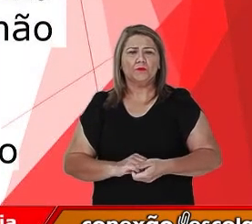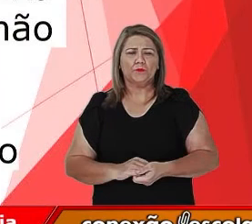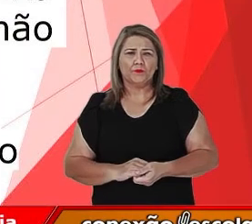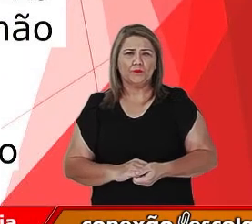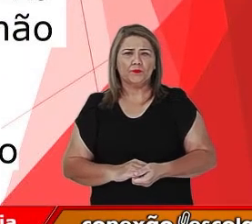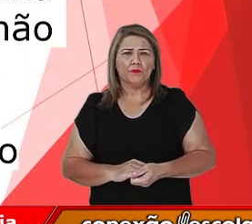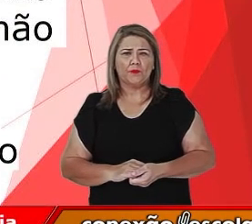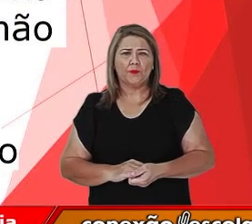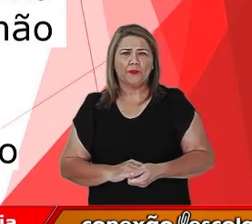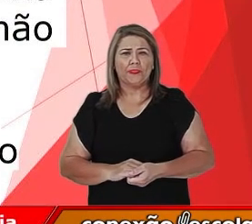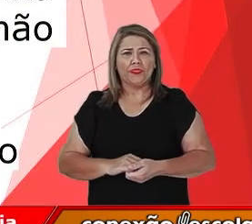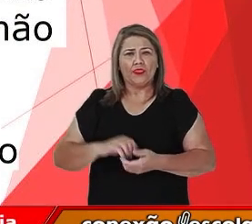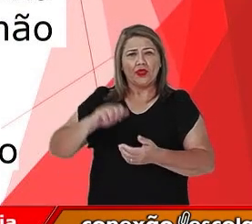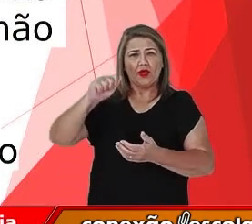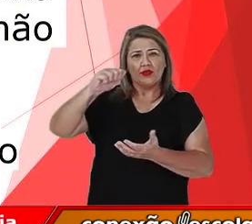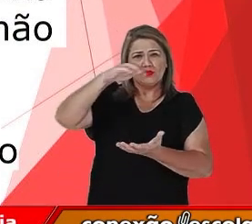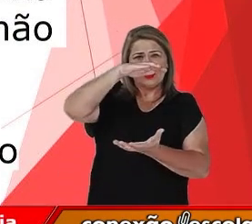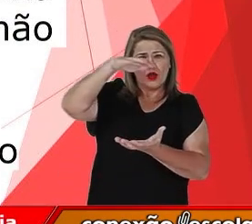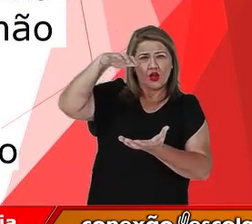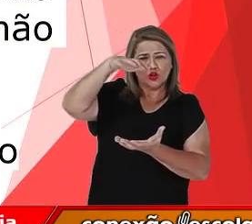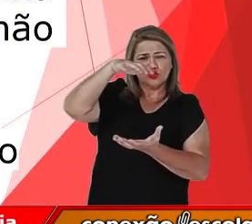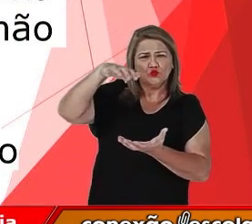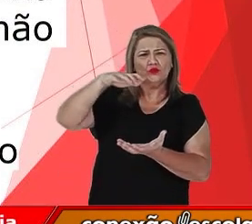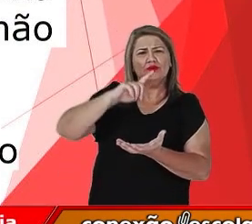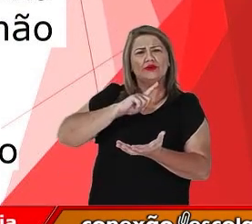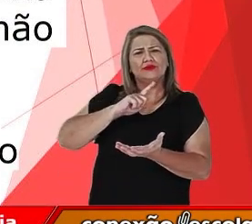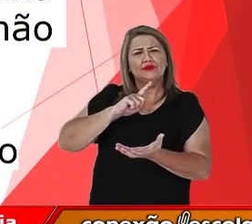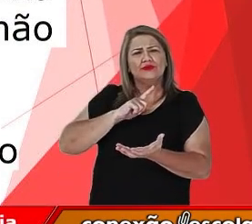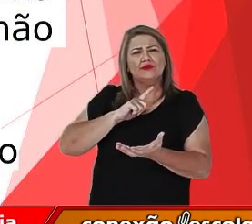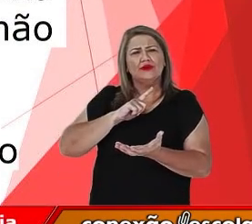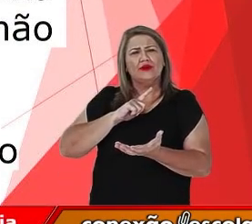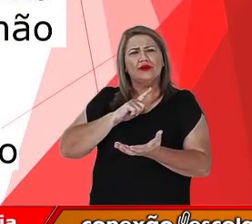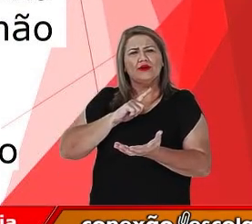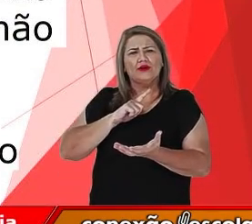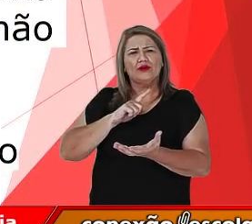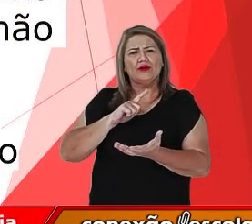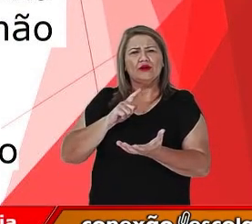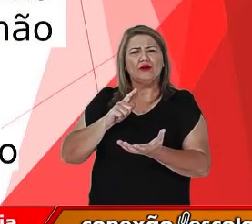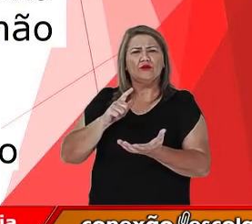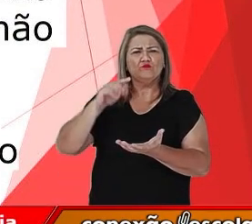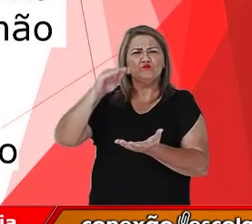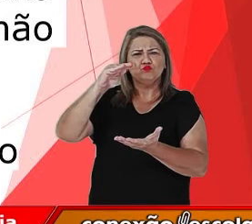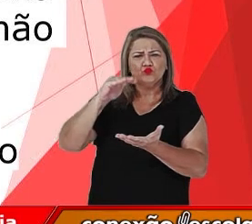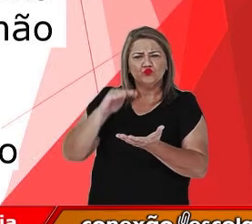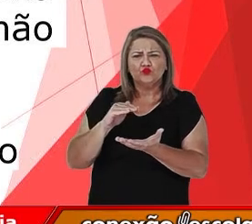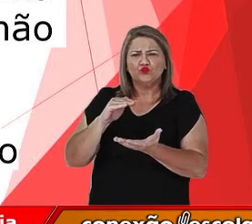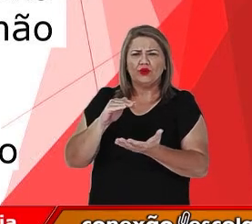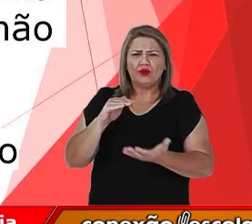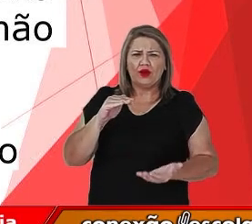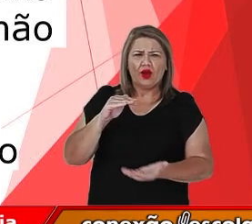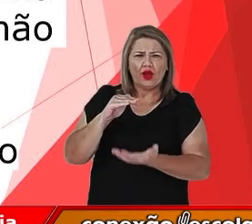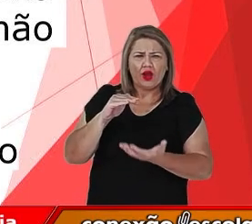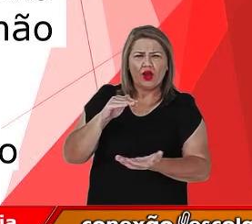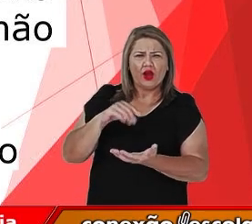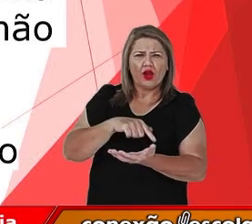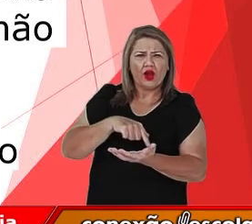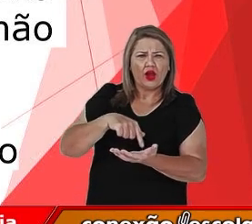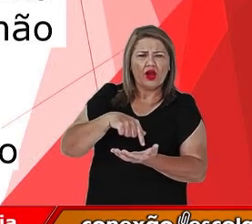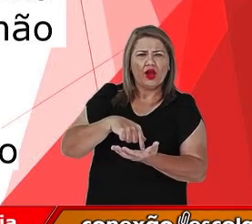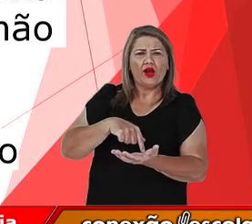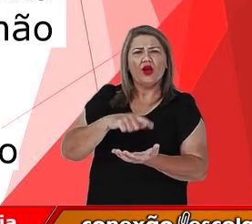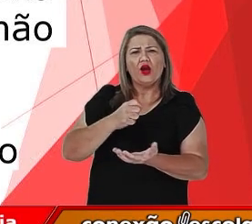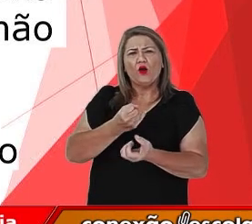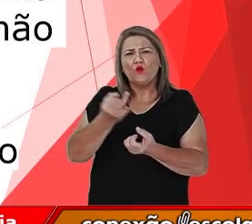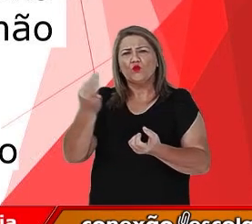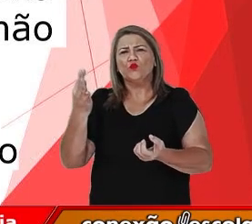o Oceano Antártico, né? Devido também à sua baixa extensão, alguns especialistas vão dizer que esse